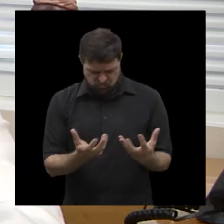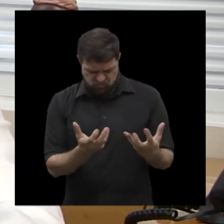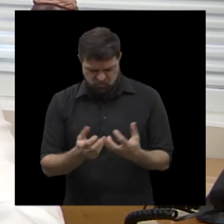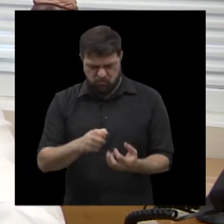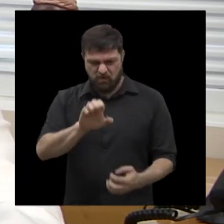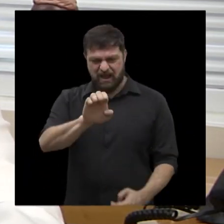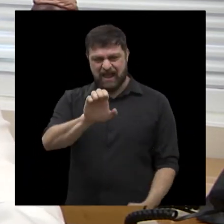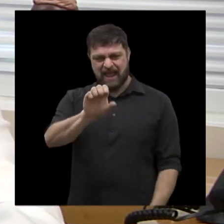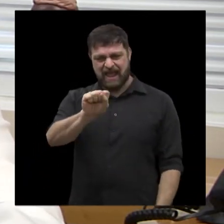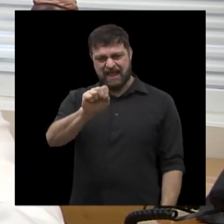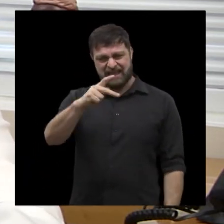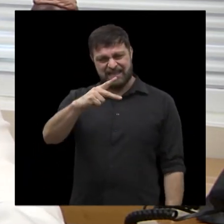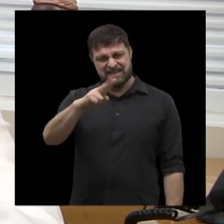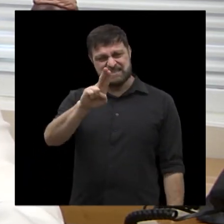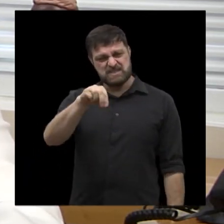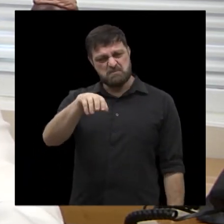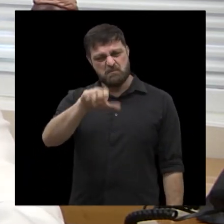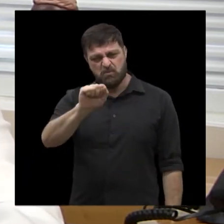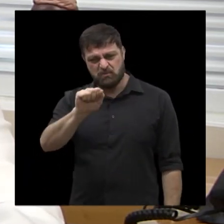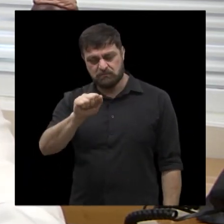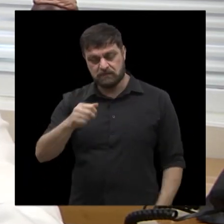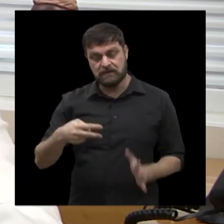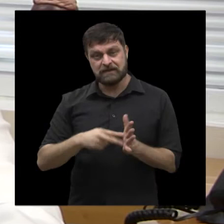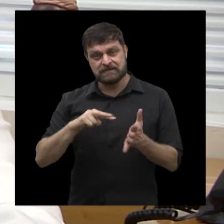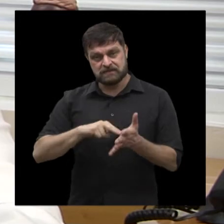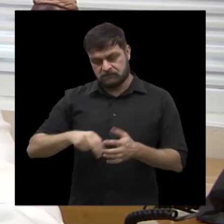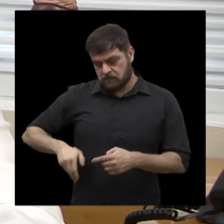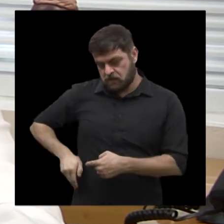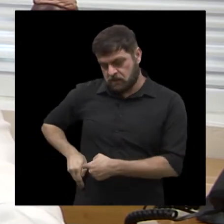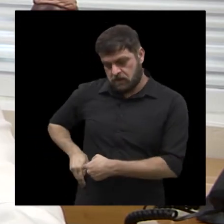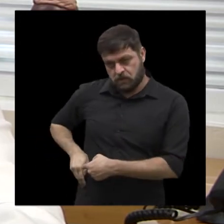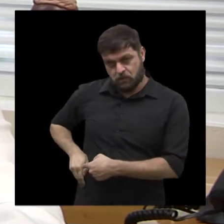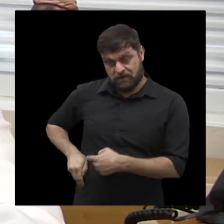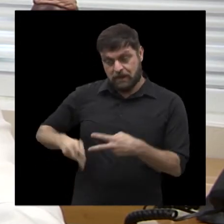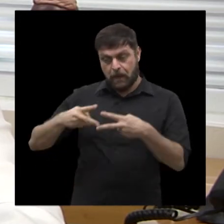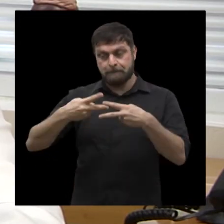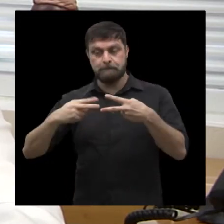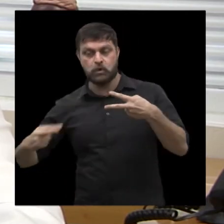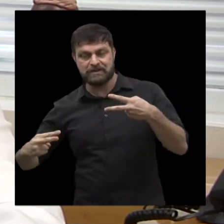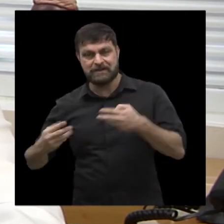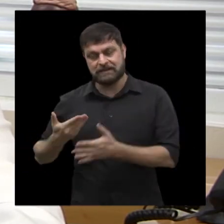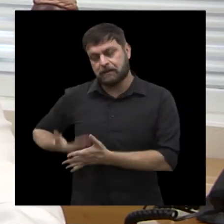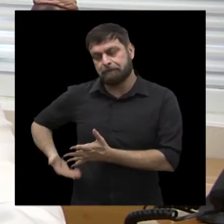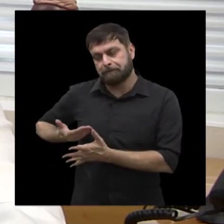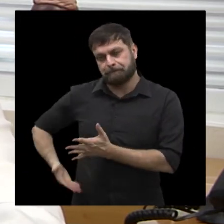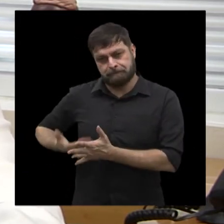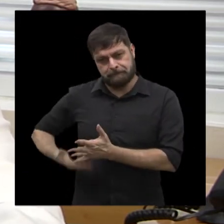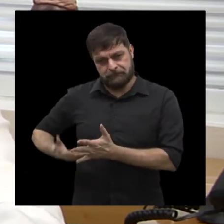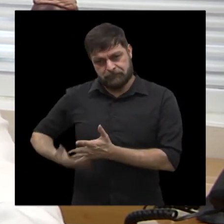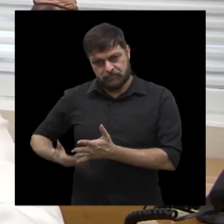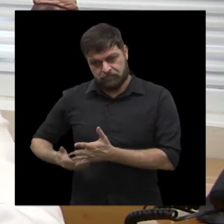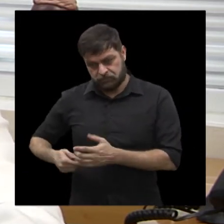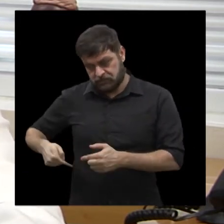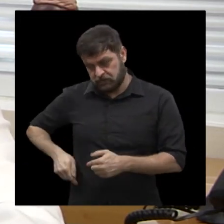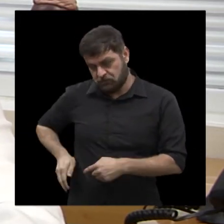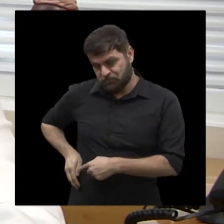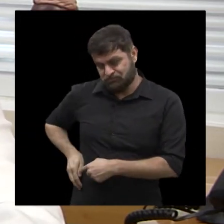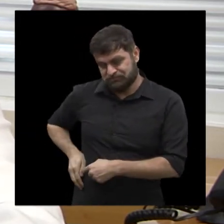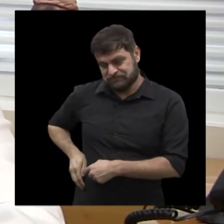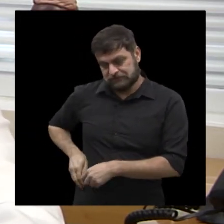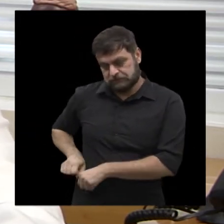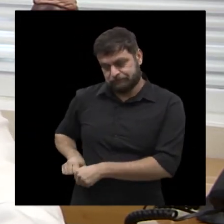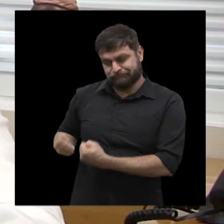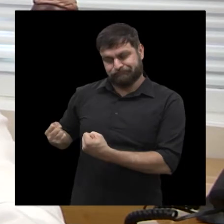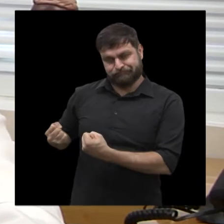demasia, isso quer dizer que o rim está perdendo um pouco de proteína. E isso é igual a lesão renal.